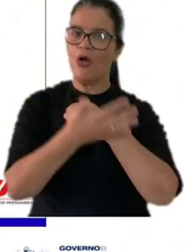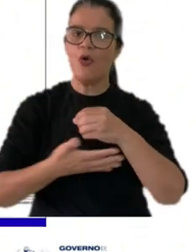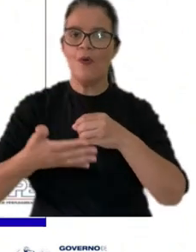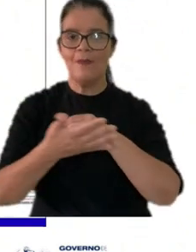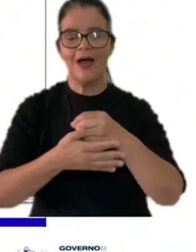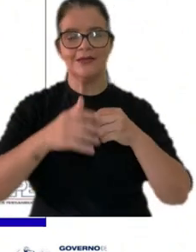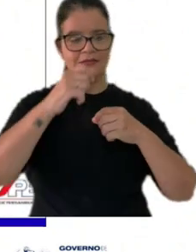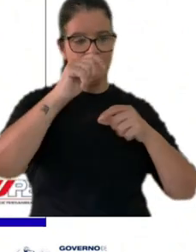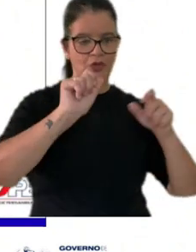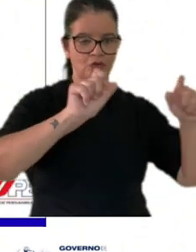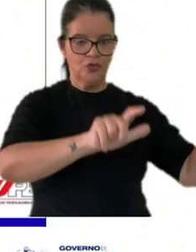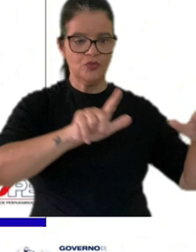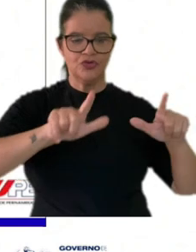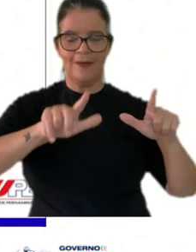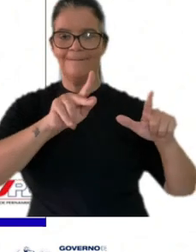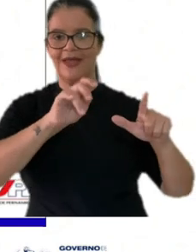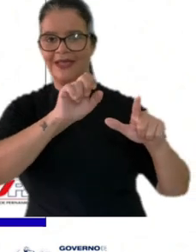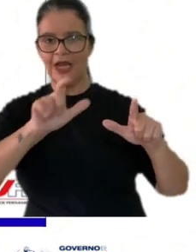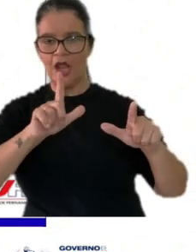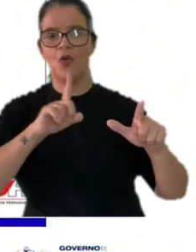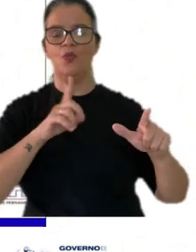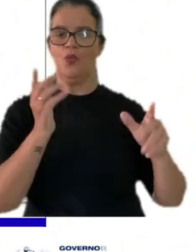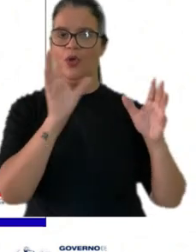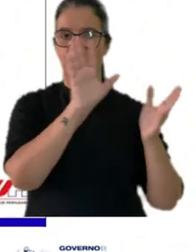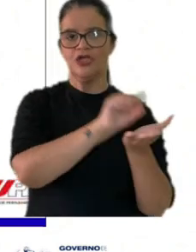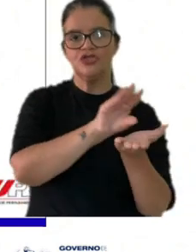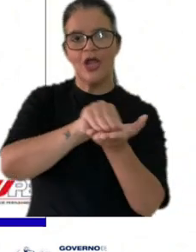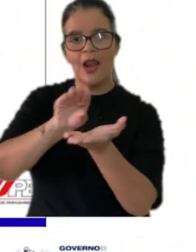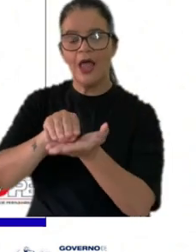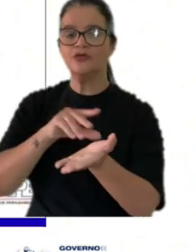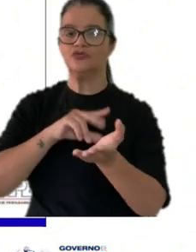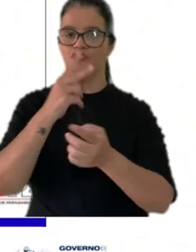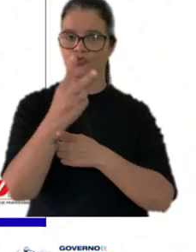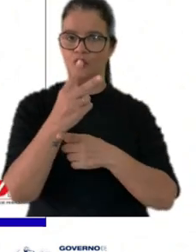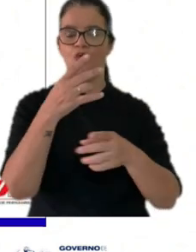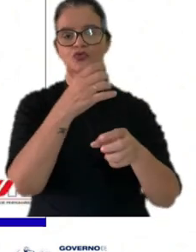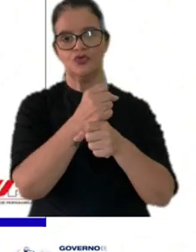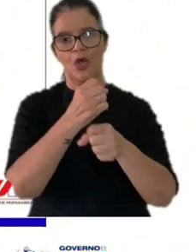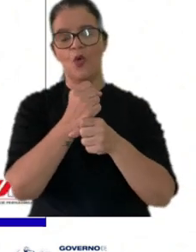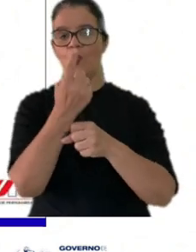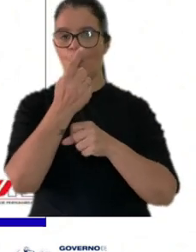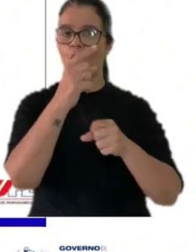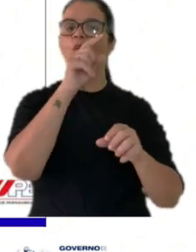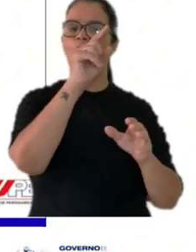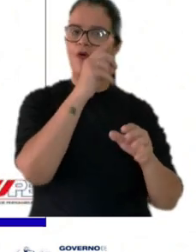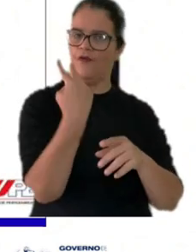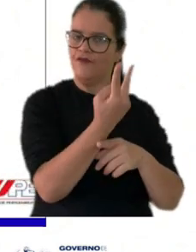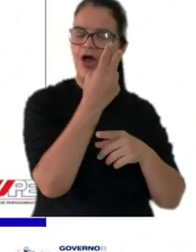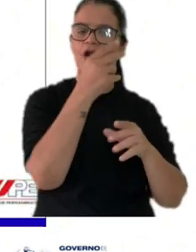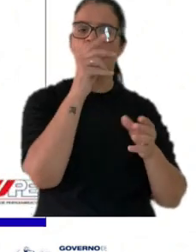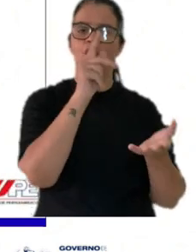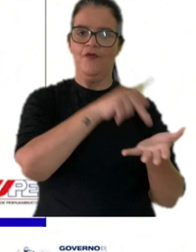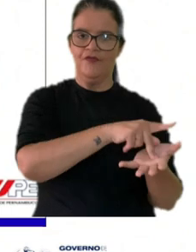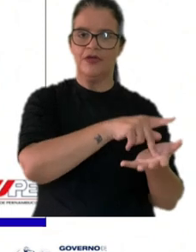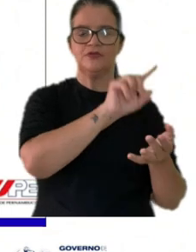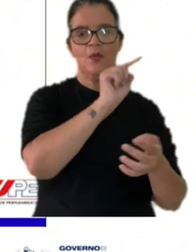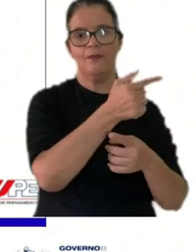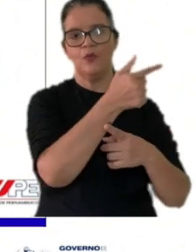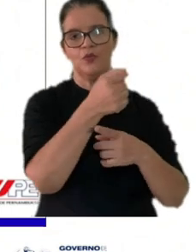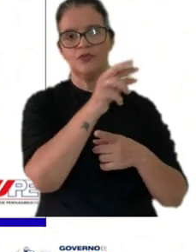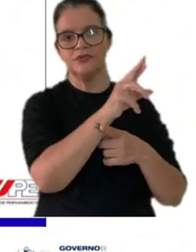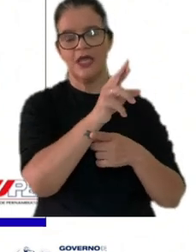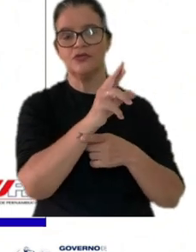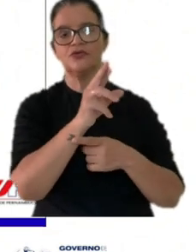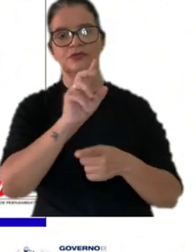instalados o custo é composto por duas partes uma taxa fixa de instalação no valor de 1.200 reais e um custo